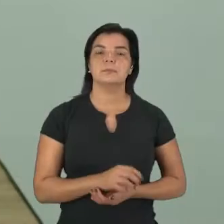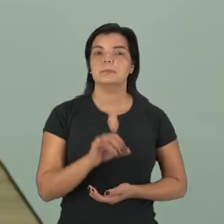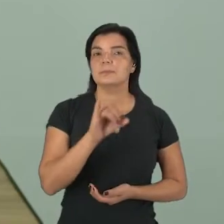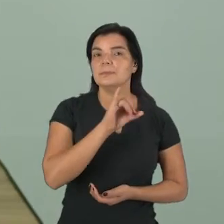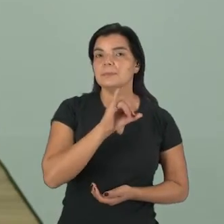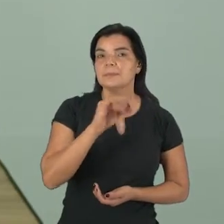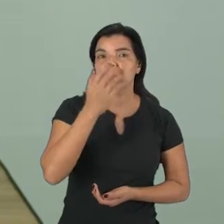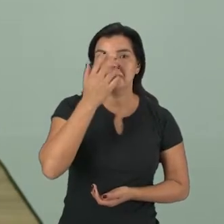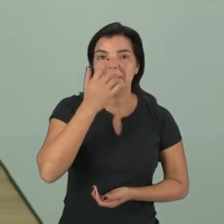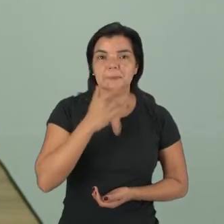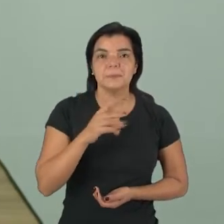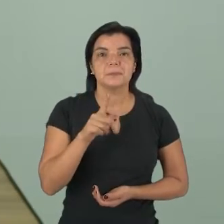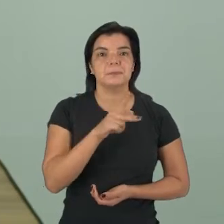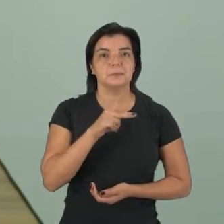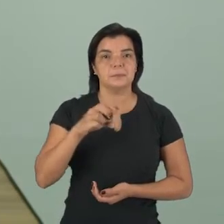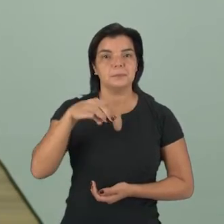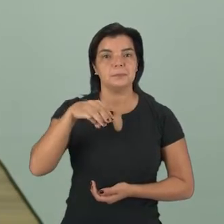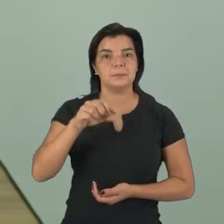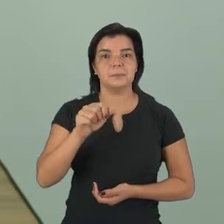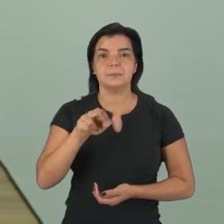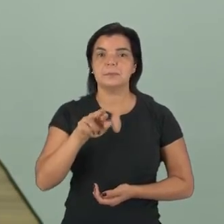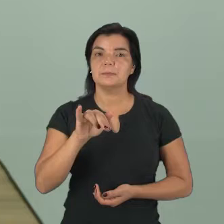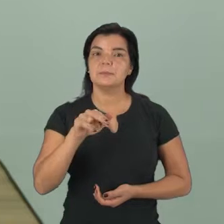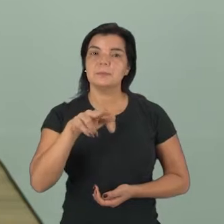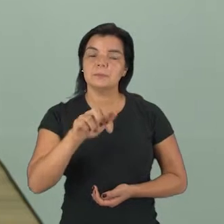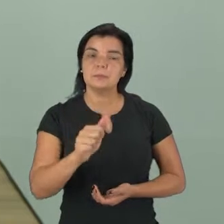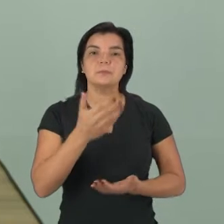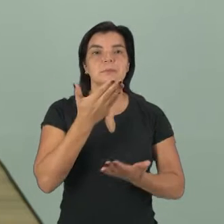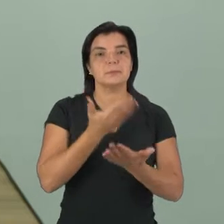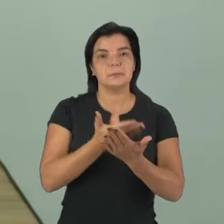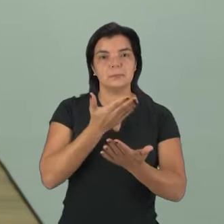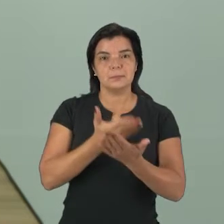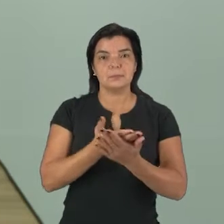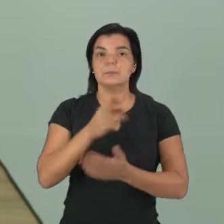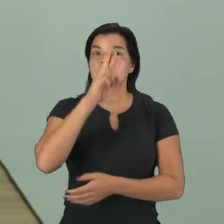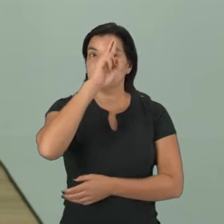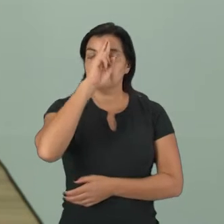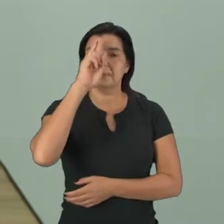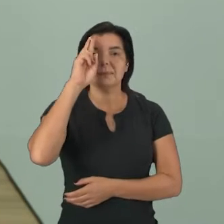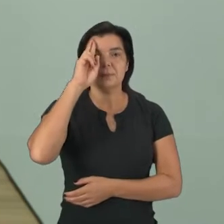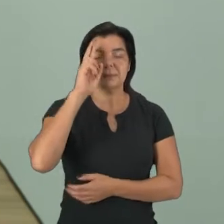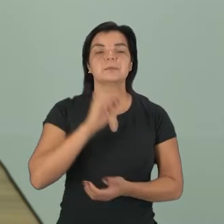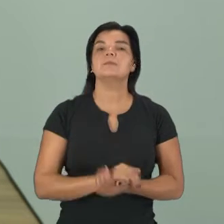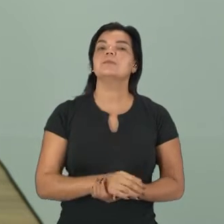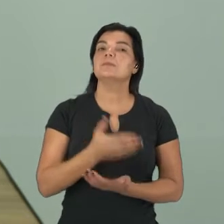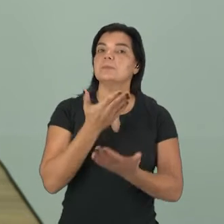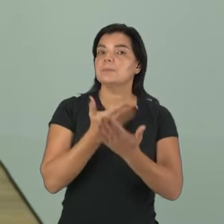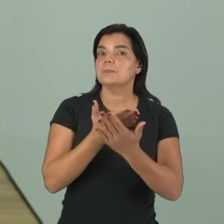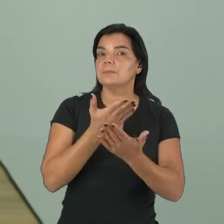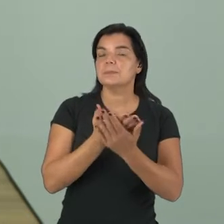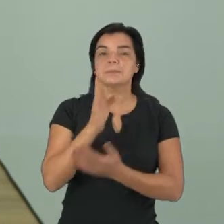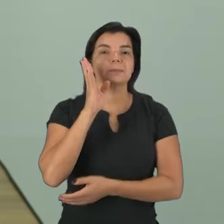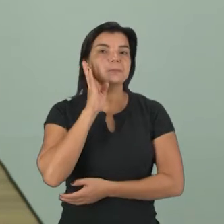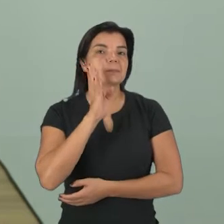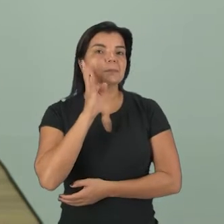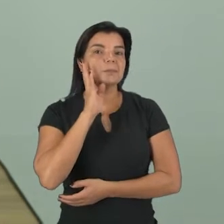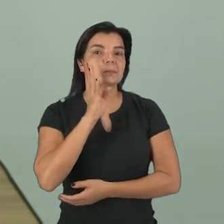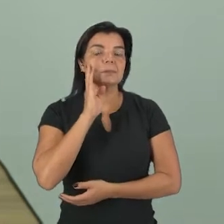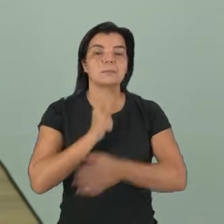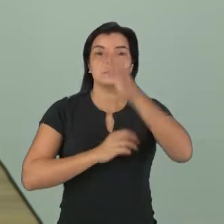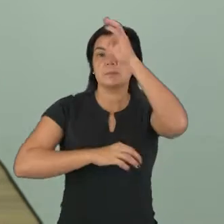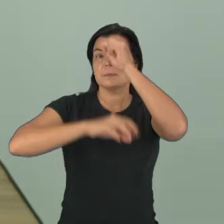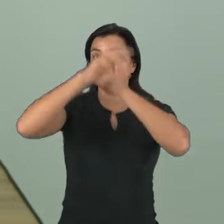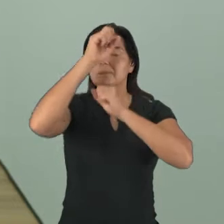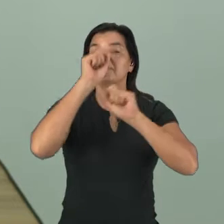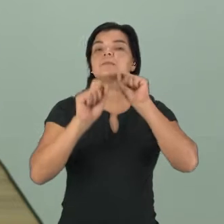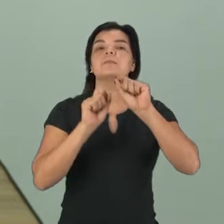Olá, crianças! Eu sou a professora Marina. Estamos aqui para uma aula de história, uma aula bem legal. E hoje nós vamos aprender um